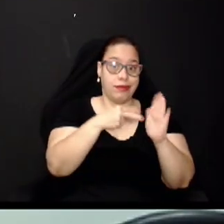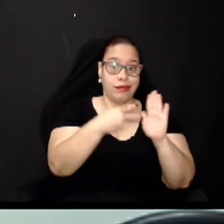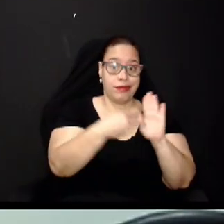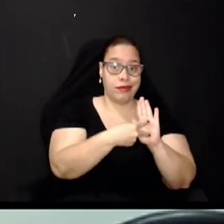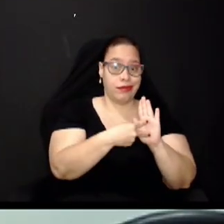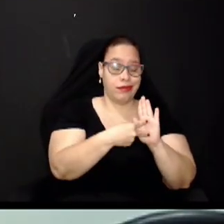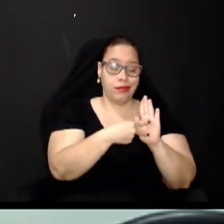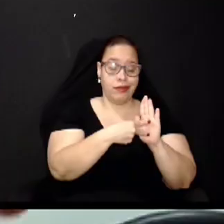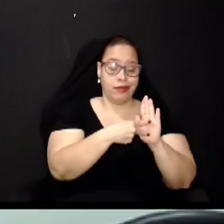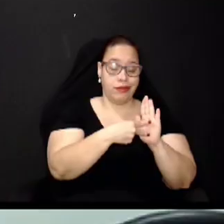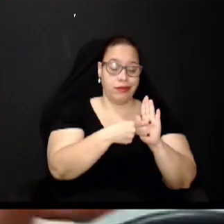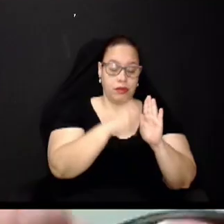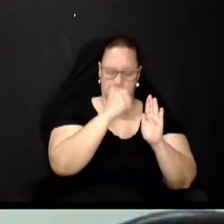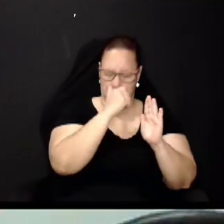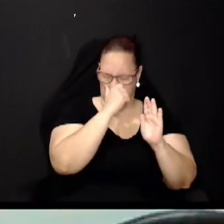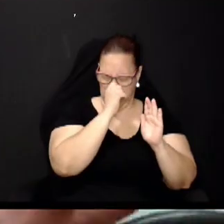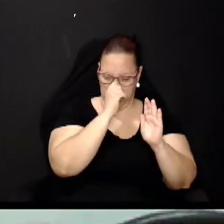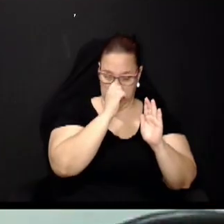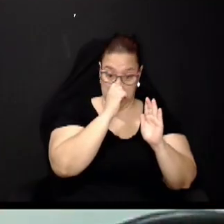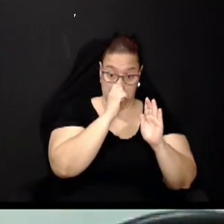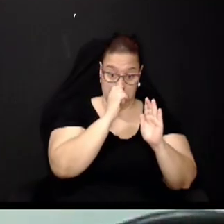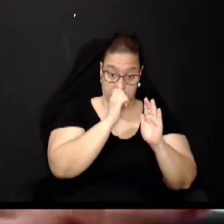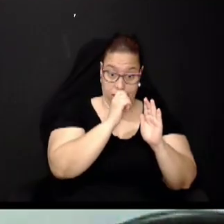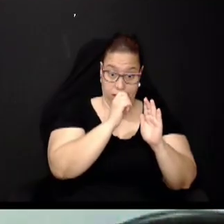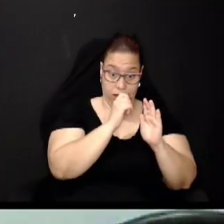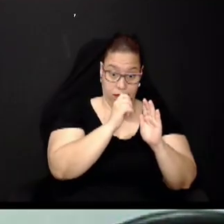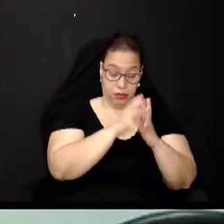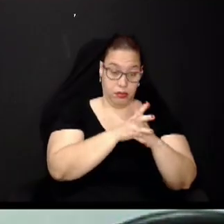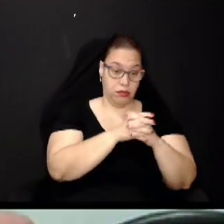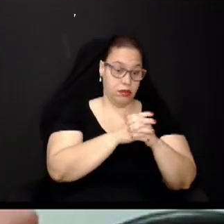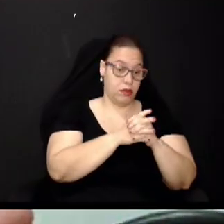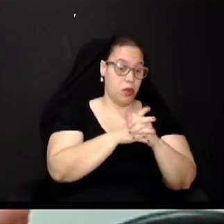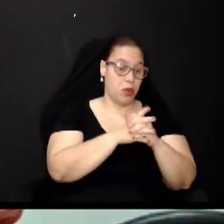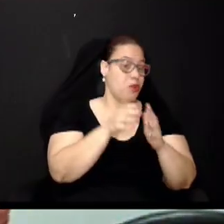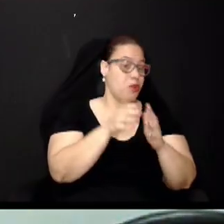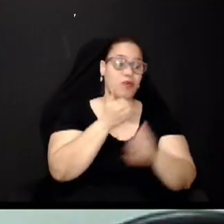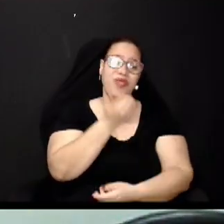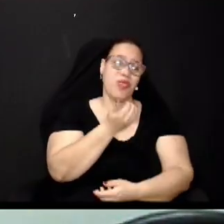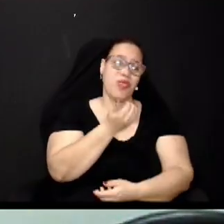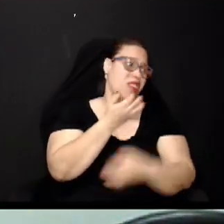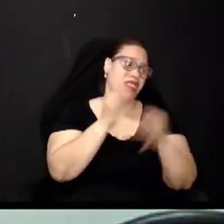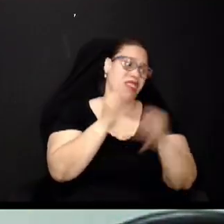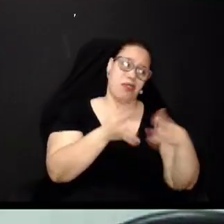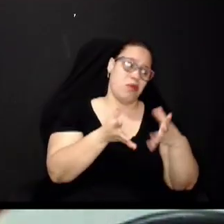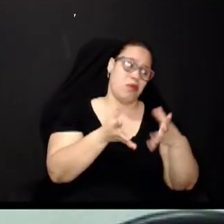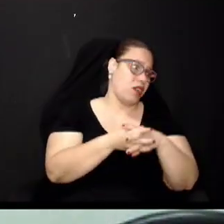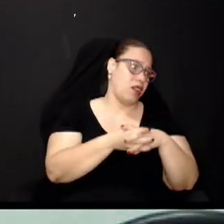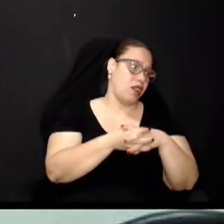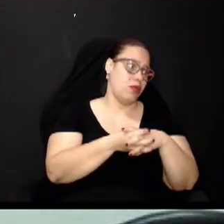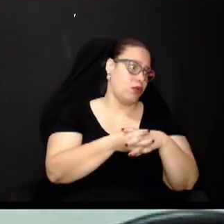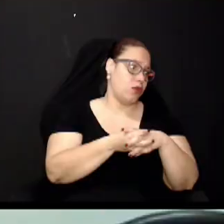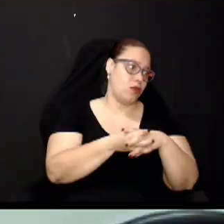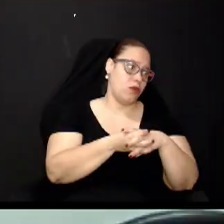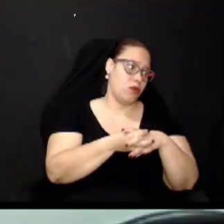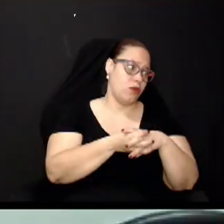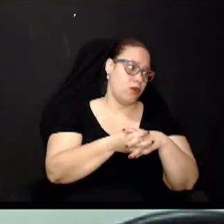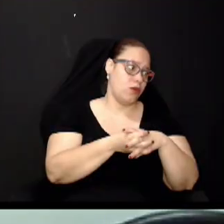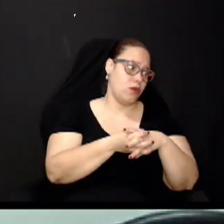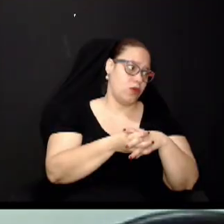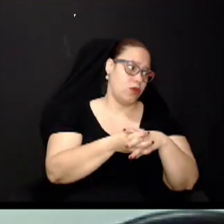que está totalmente fora, né? Não tem como dar certo, né? Porque está totalmente fora da realidade,